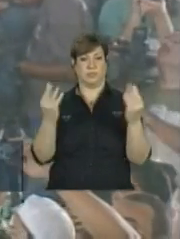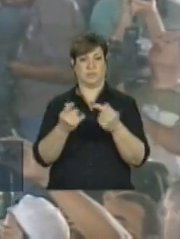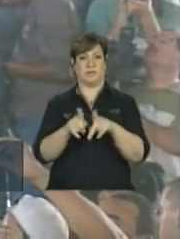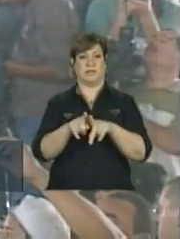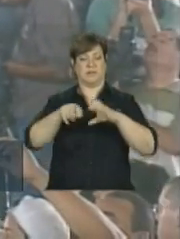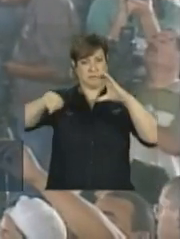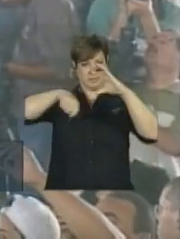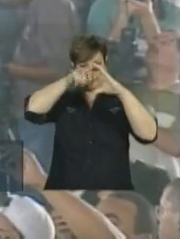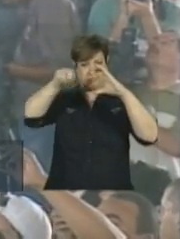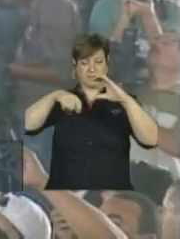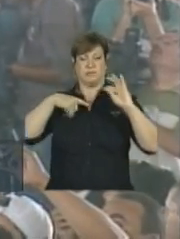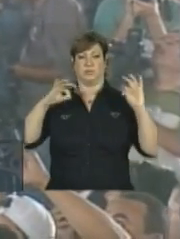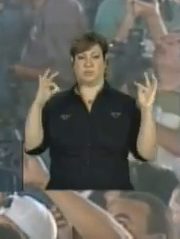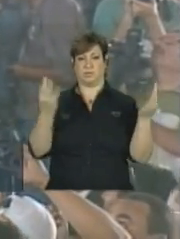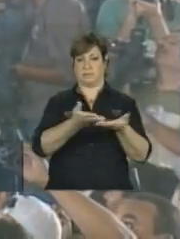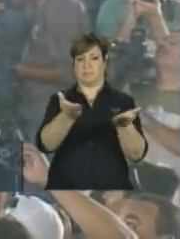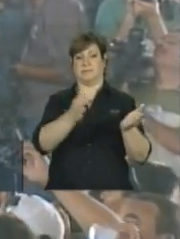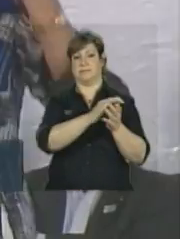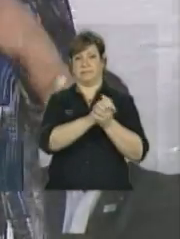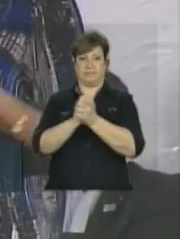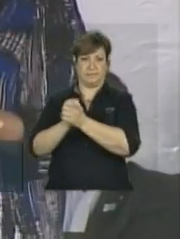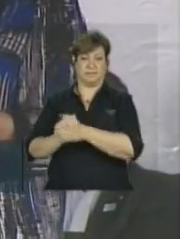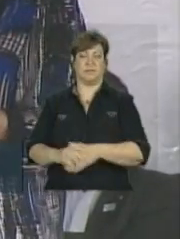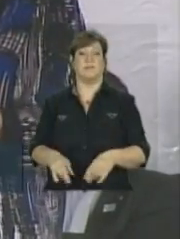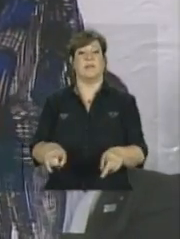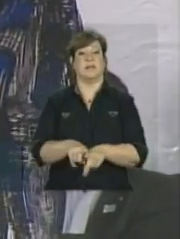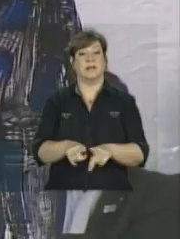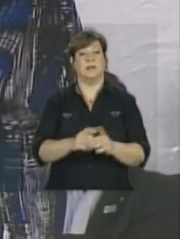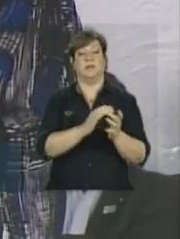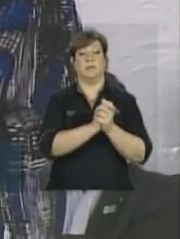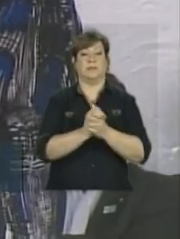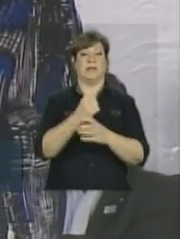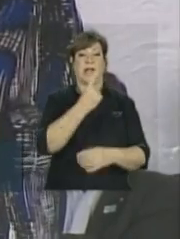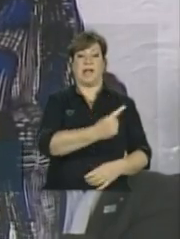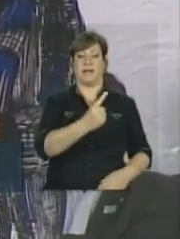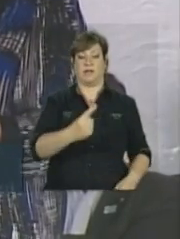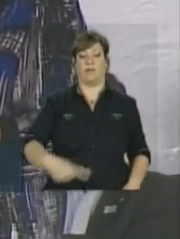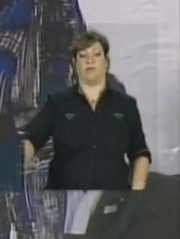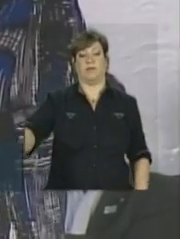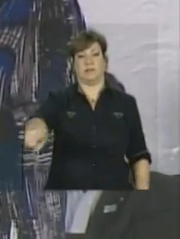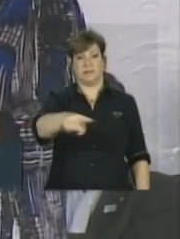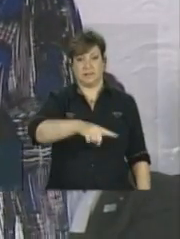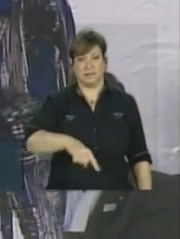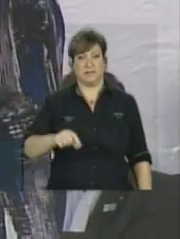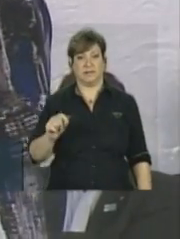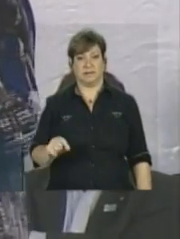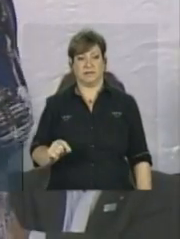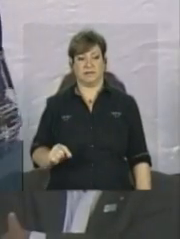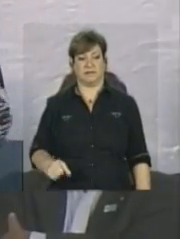os cinegrafistas. E cumprimentar cada um de vocês,